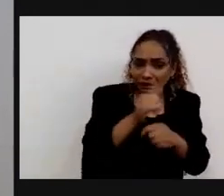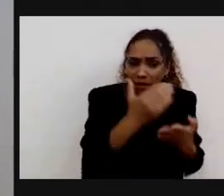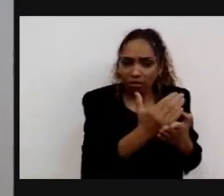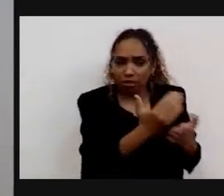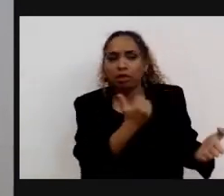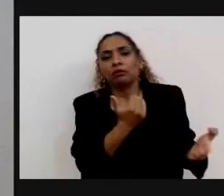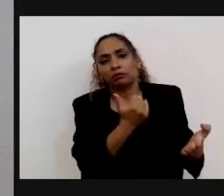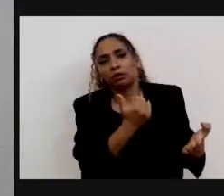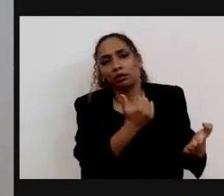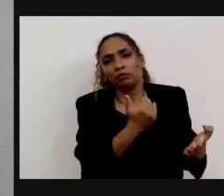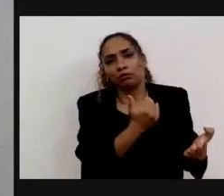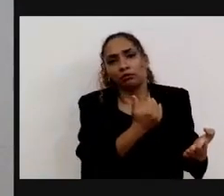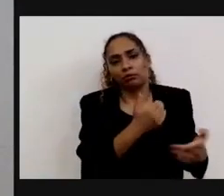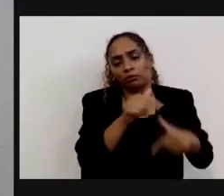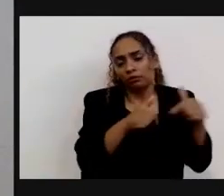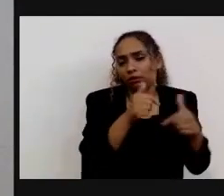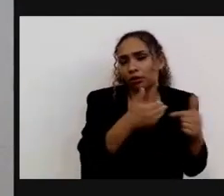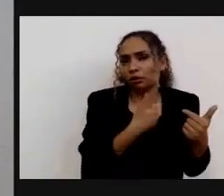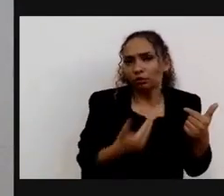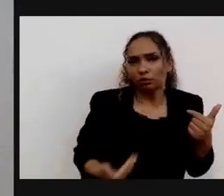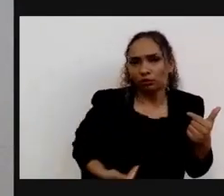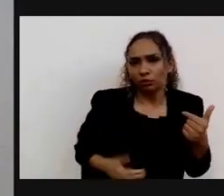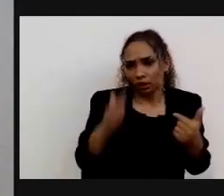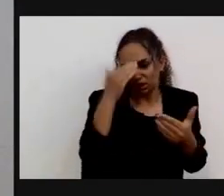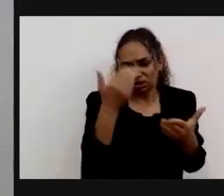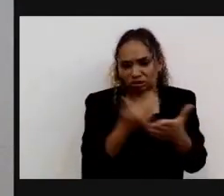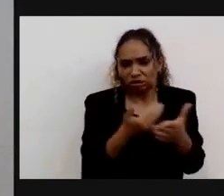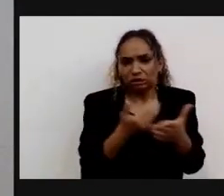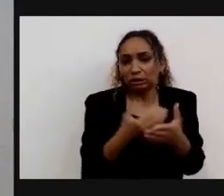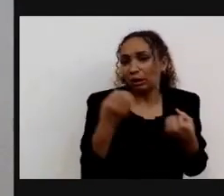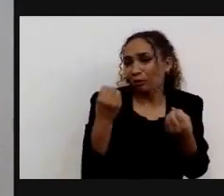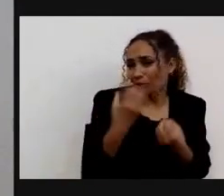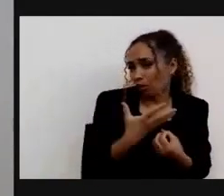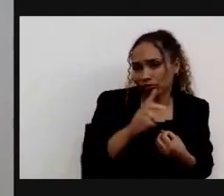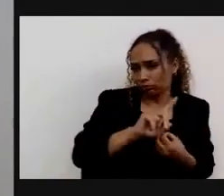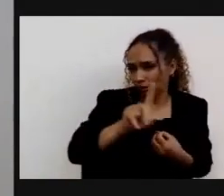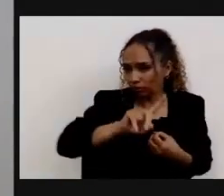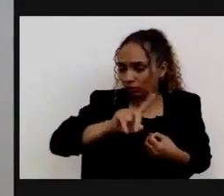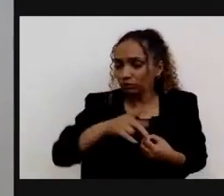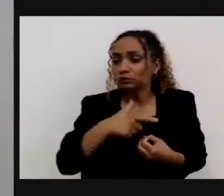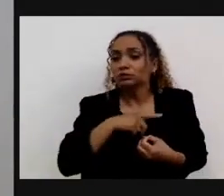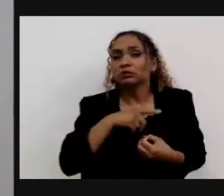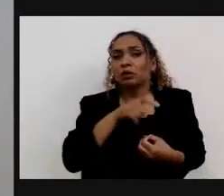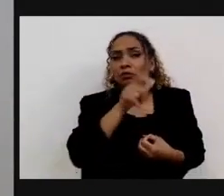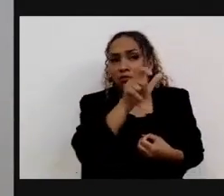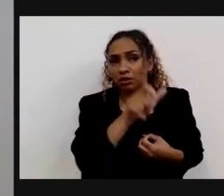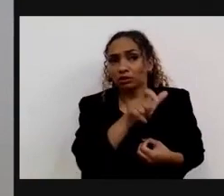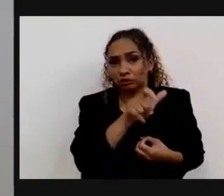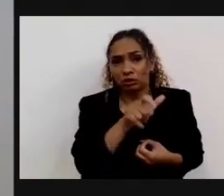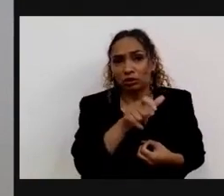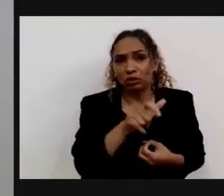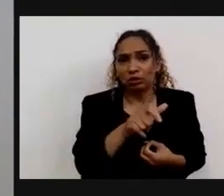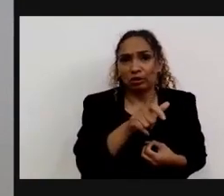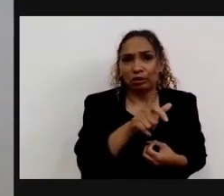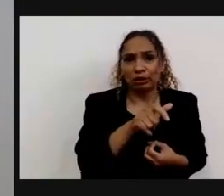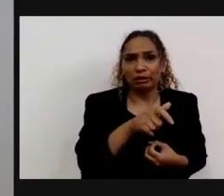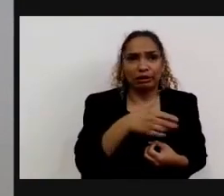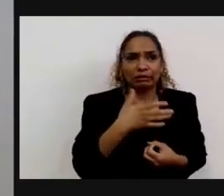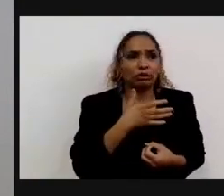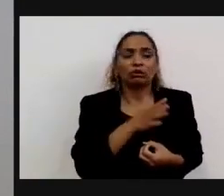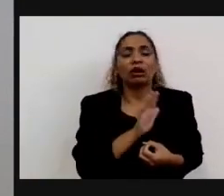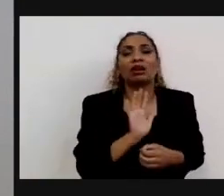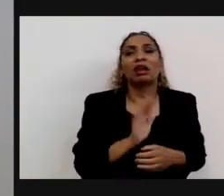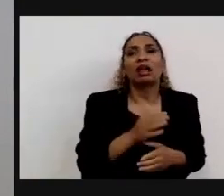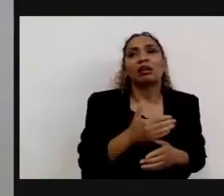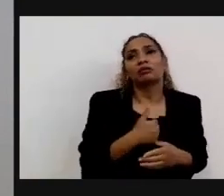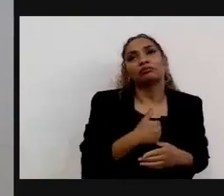essa pessoa dentro do serviço público não acho que todo mundo é bonzinho não acho que tem pessoas que realmente tem desvio de caráter estão aqui na loteria e